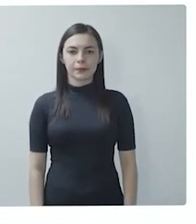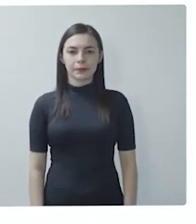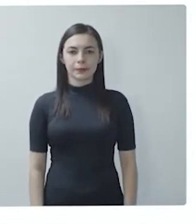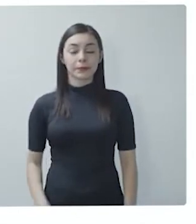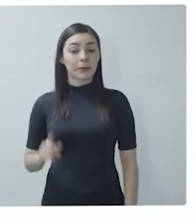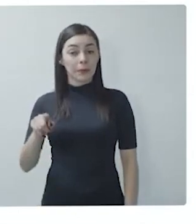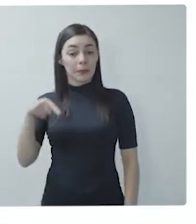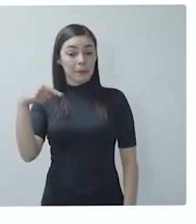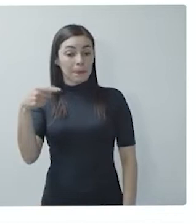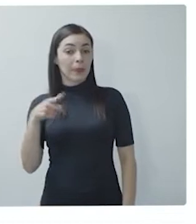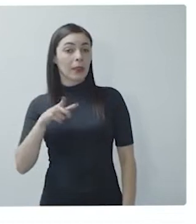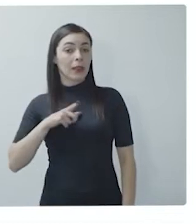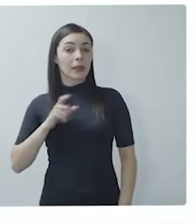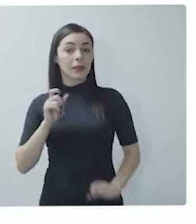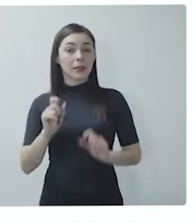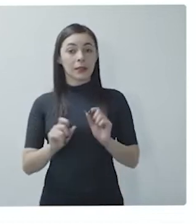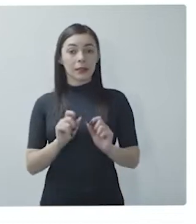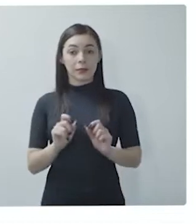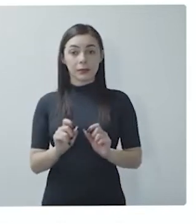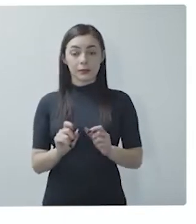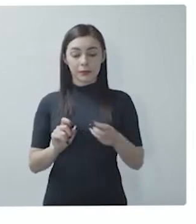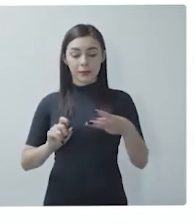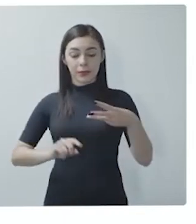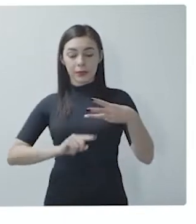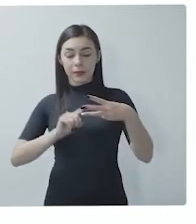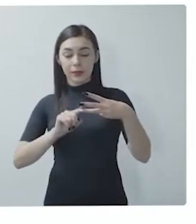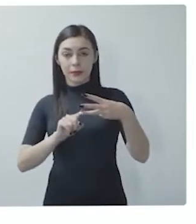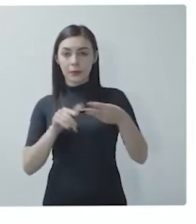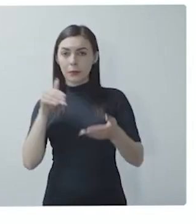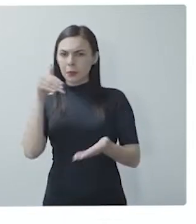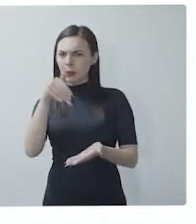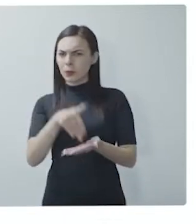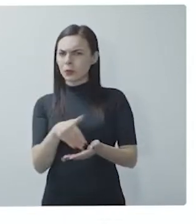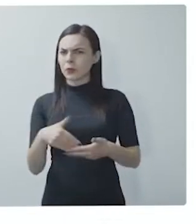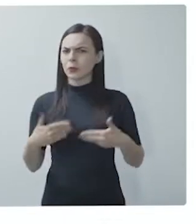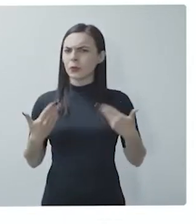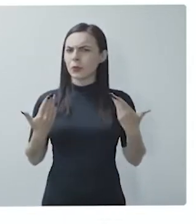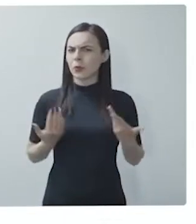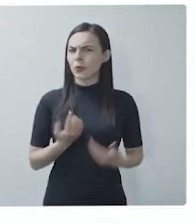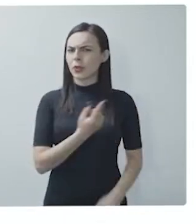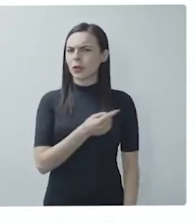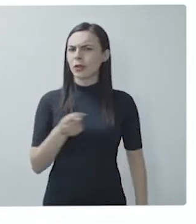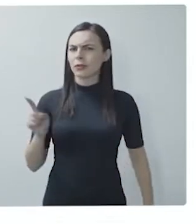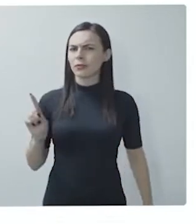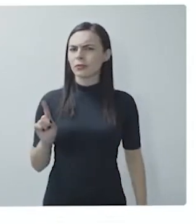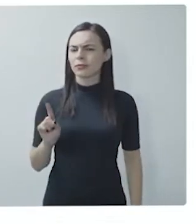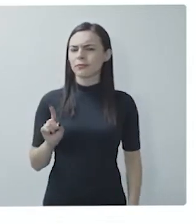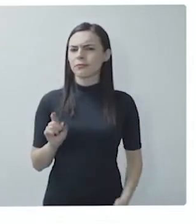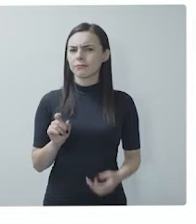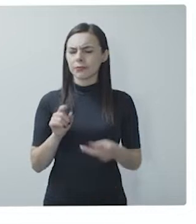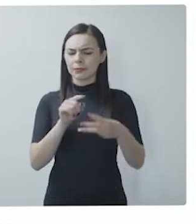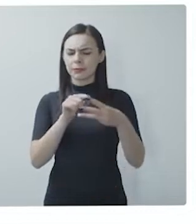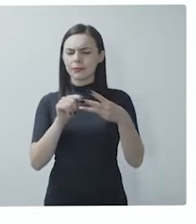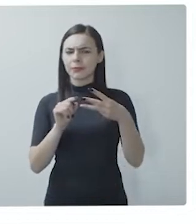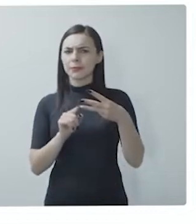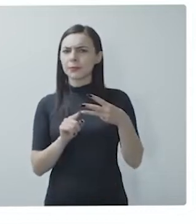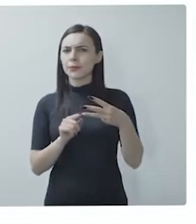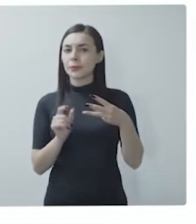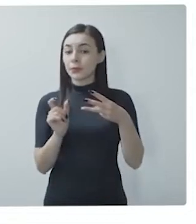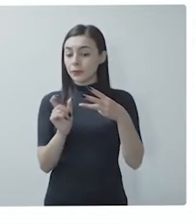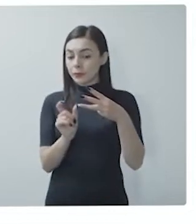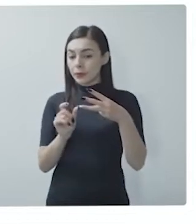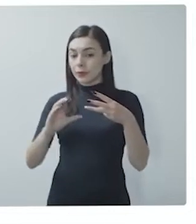seguida, nós temos a sílaba final. Qual que é a sílaba final da palavra natação? É